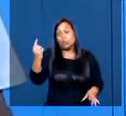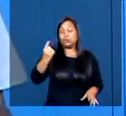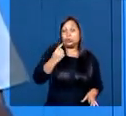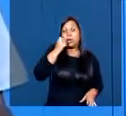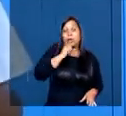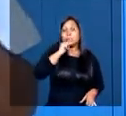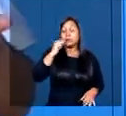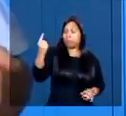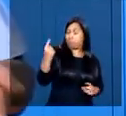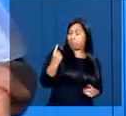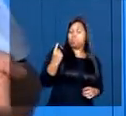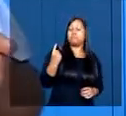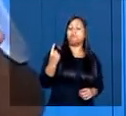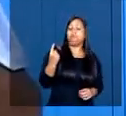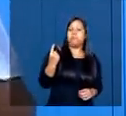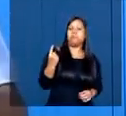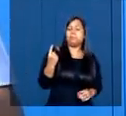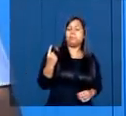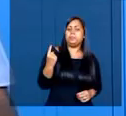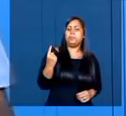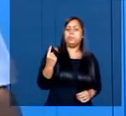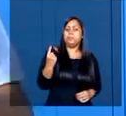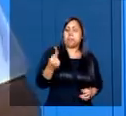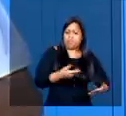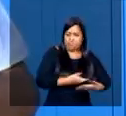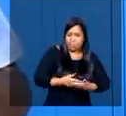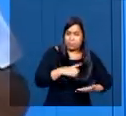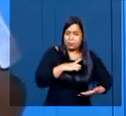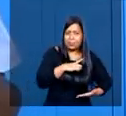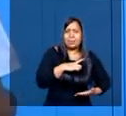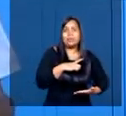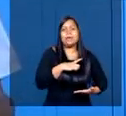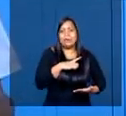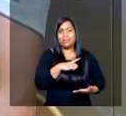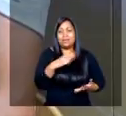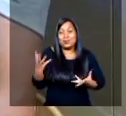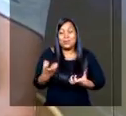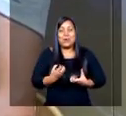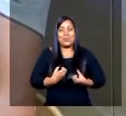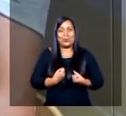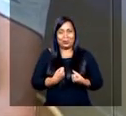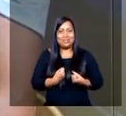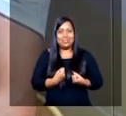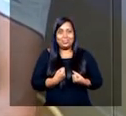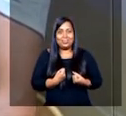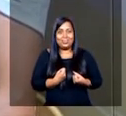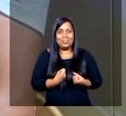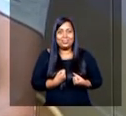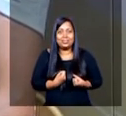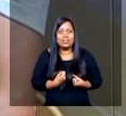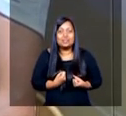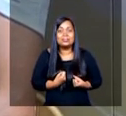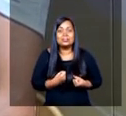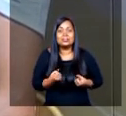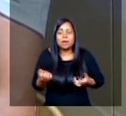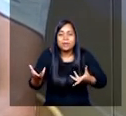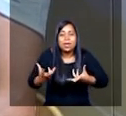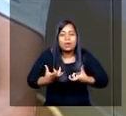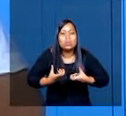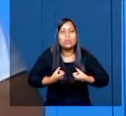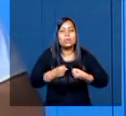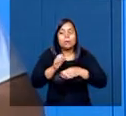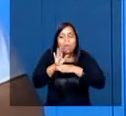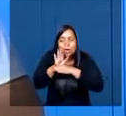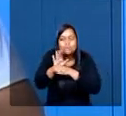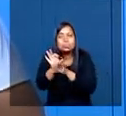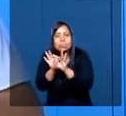perto das mães, das gestantes e das mães que têm bebê, num nível de acolhimento, sem ser intrusiva, mas acolhendo,